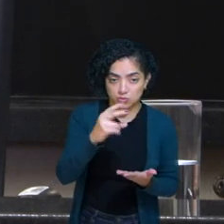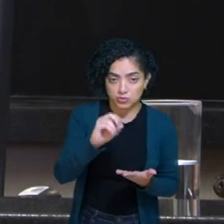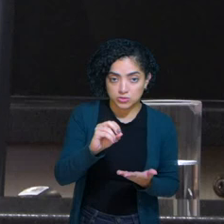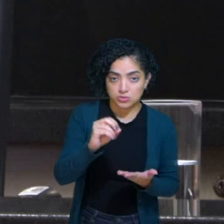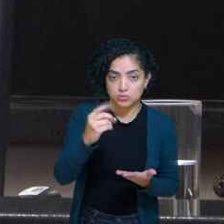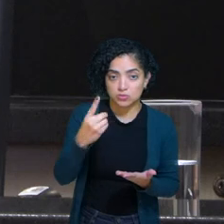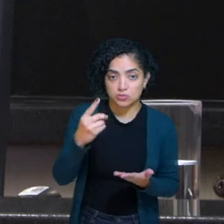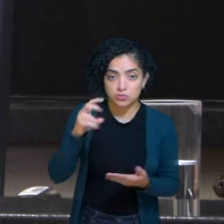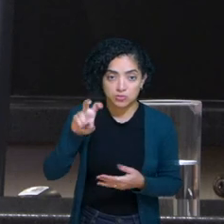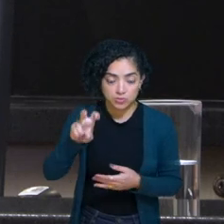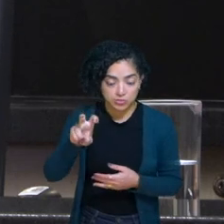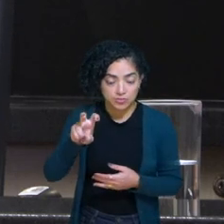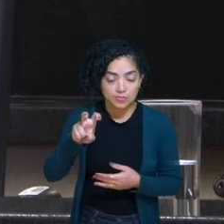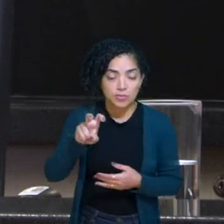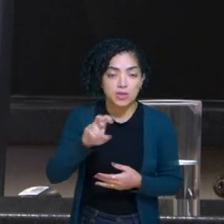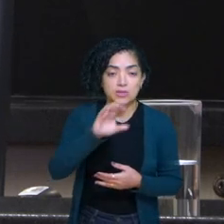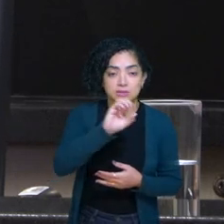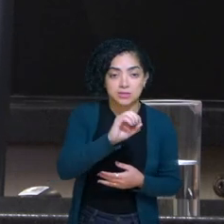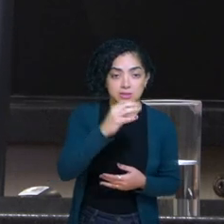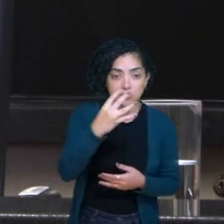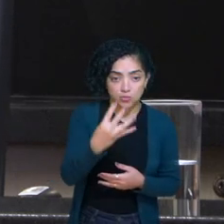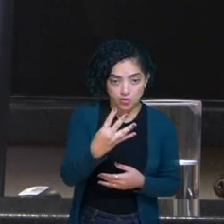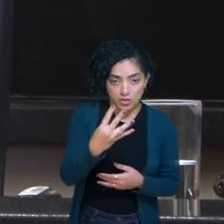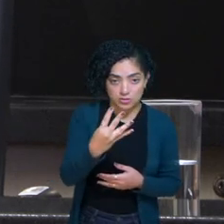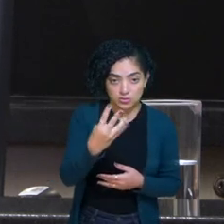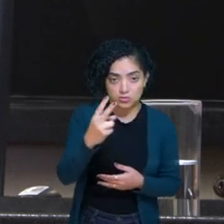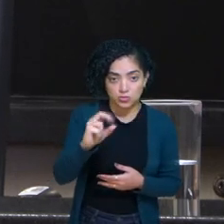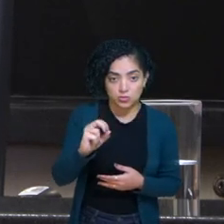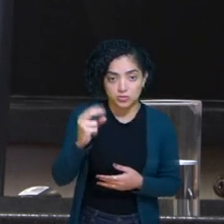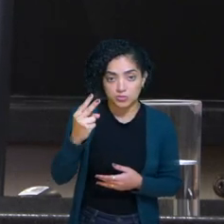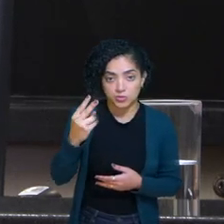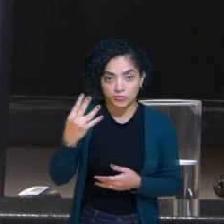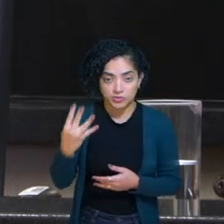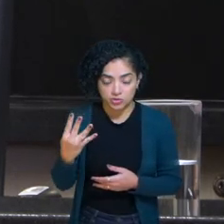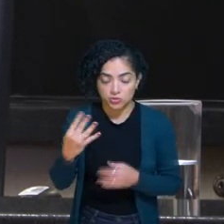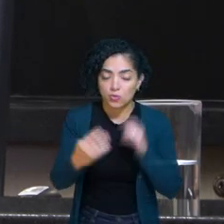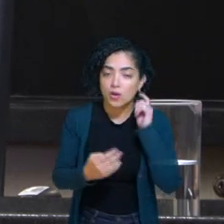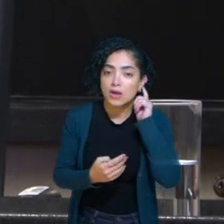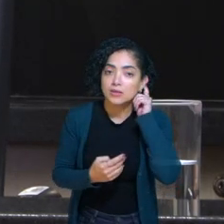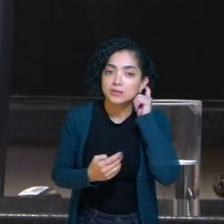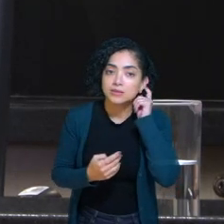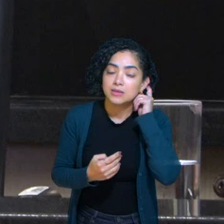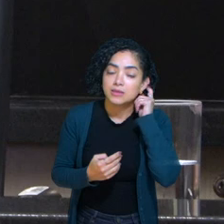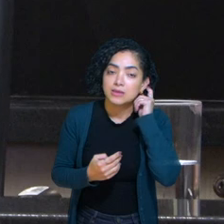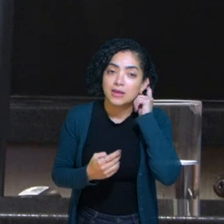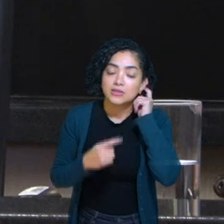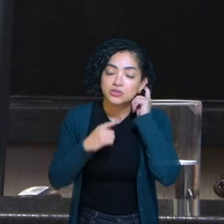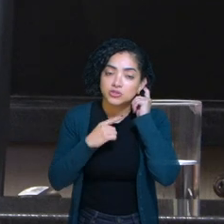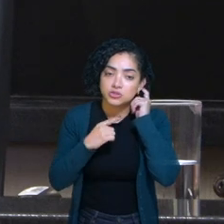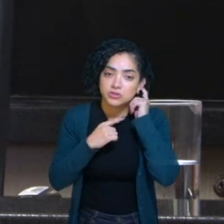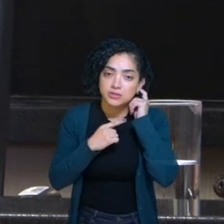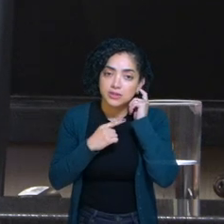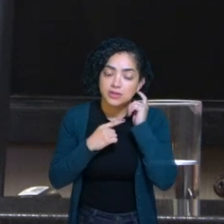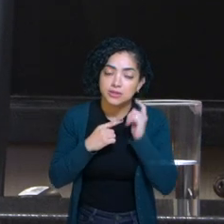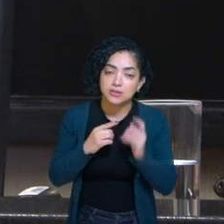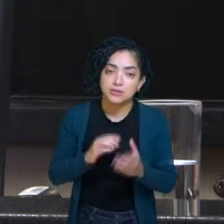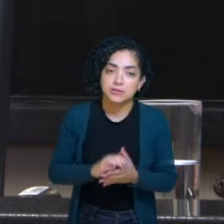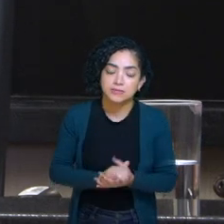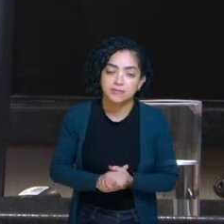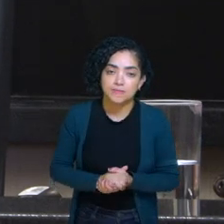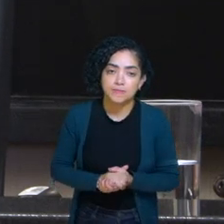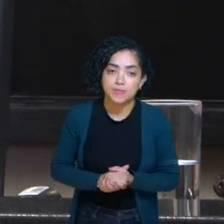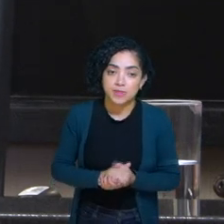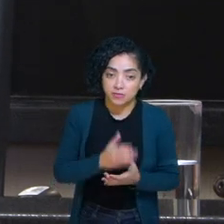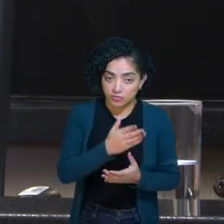de24 04 de24 né Nós temos uma manifestação né né vocês